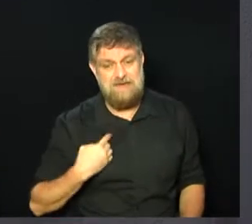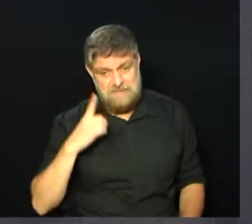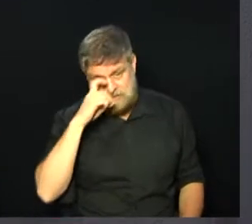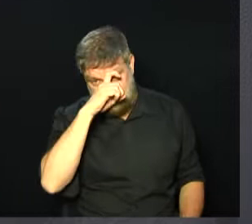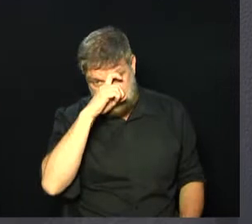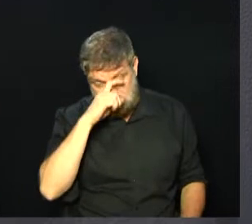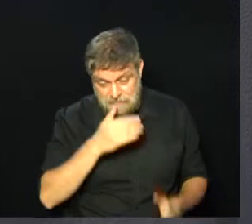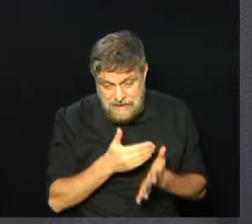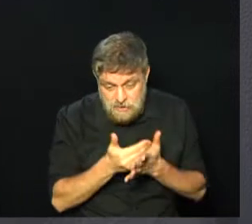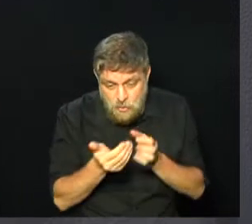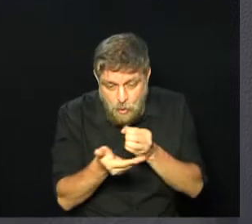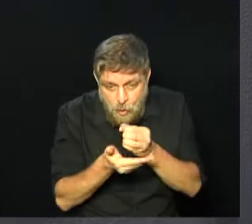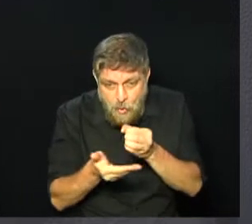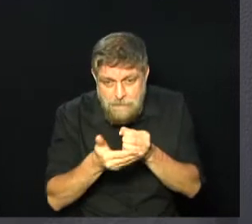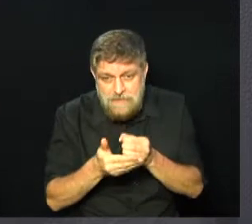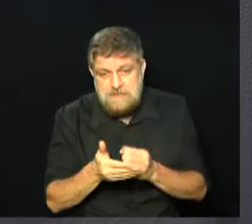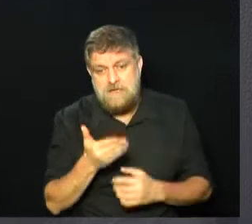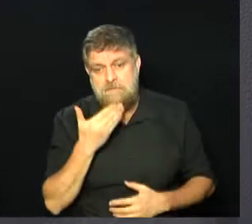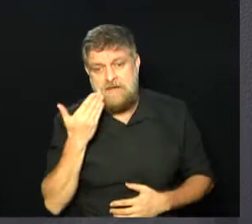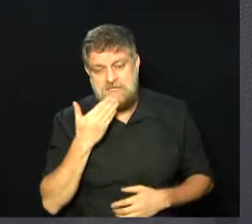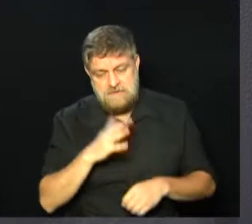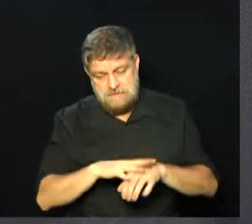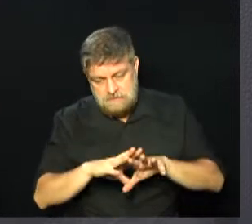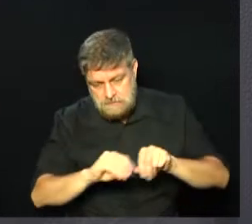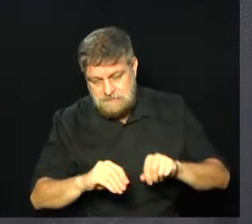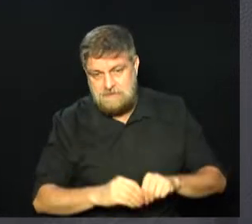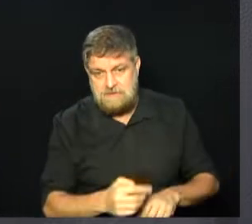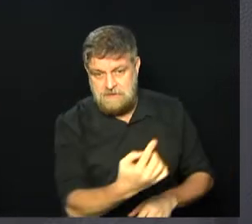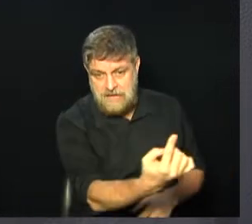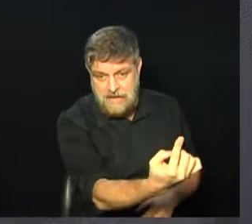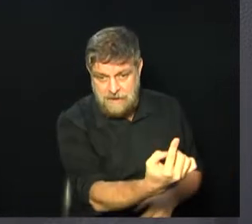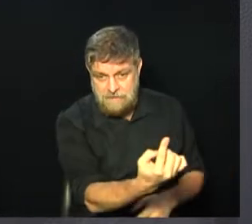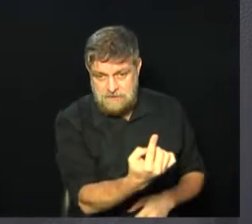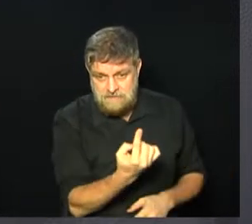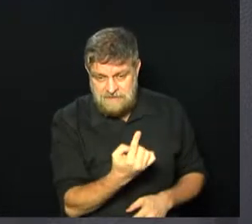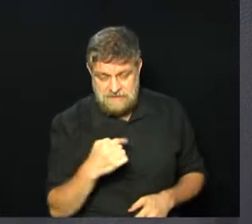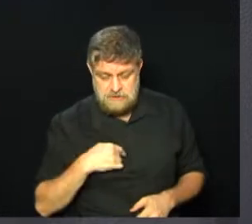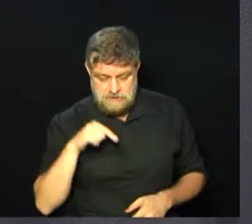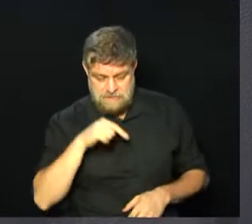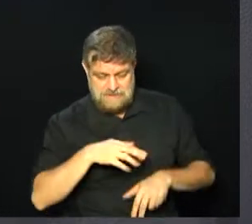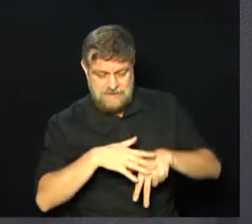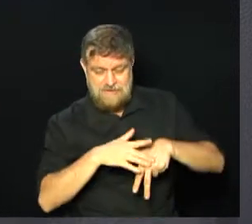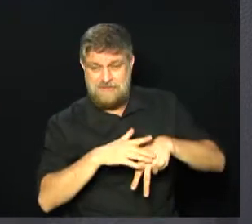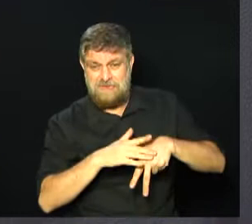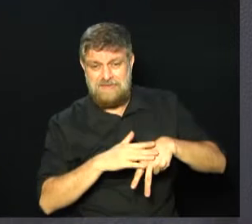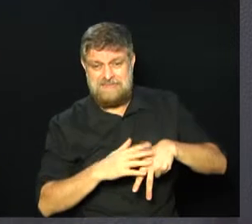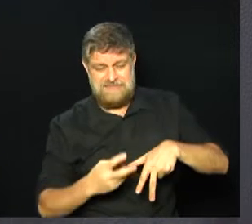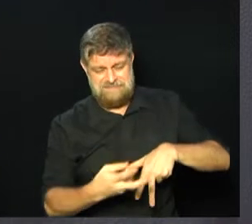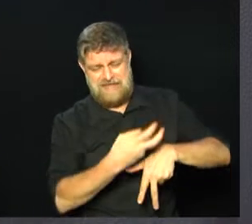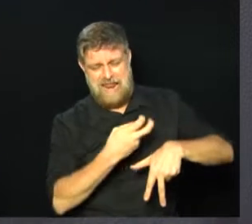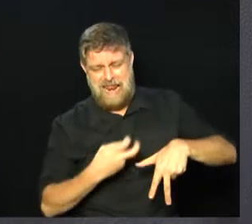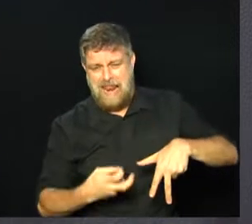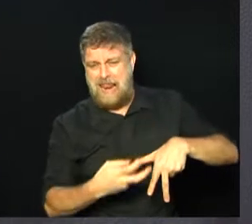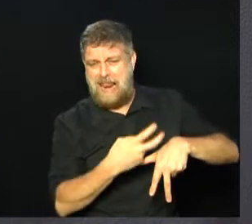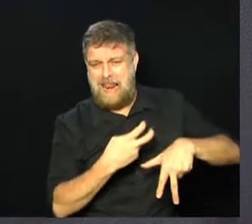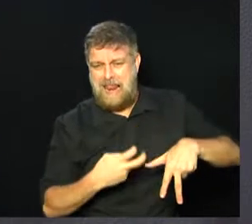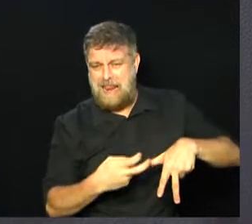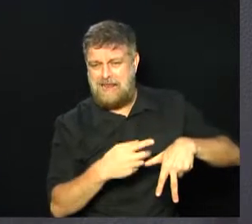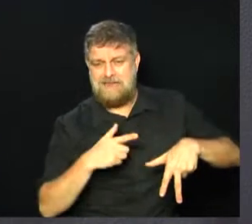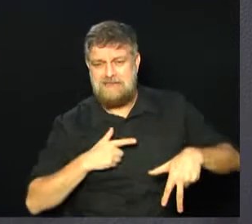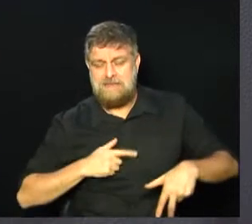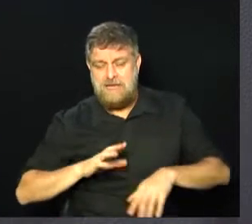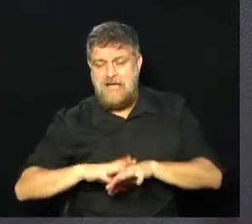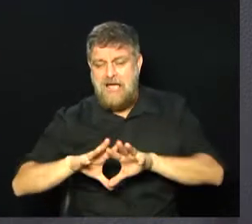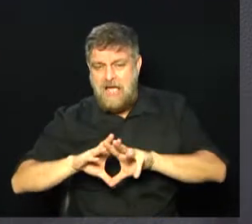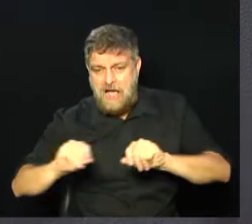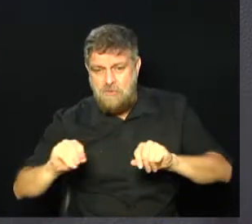próstata, muitas vezes, quando o paciente já vem sintomático, a gente já está falando de uma doença mais avançada. E aí é um cenário em que as chances de cura, à